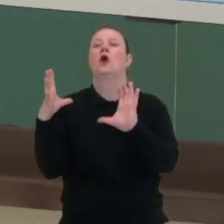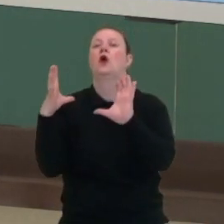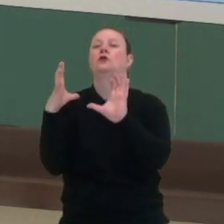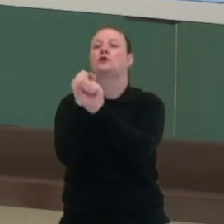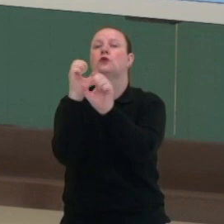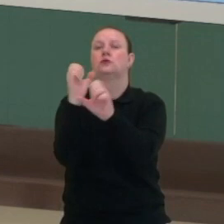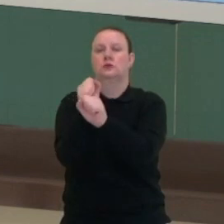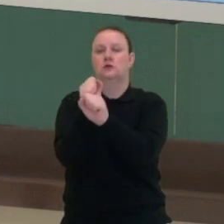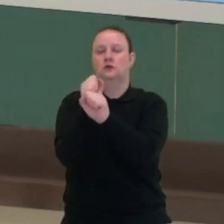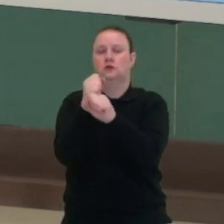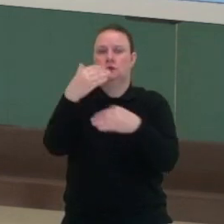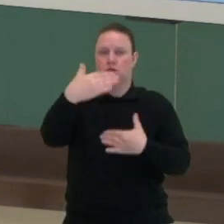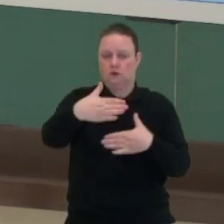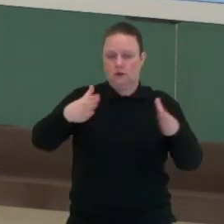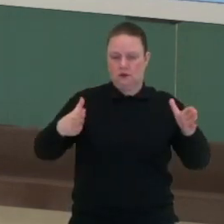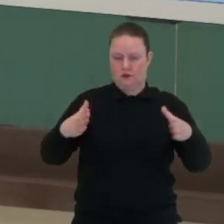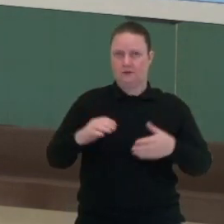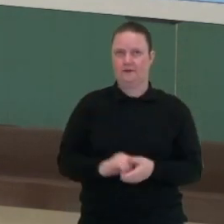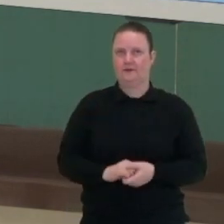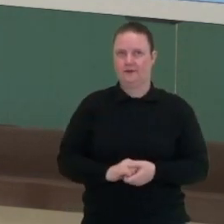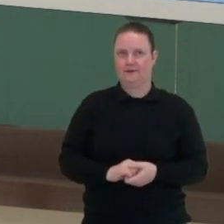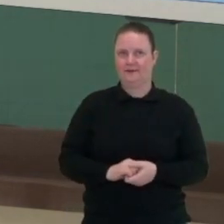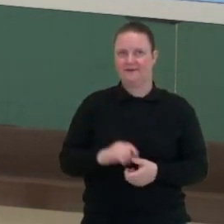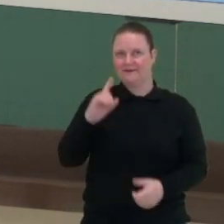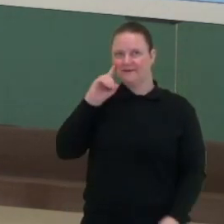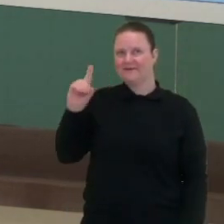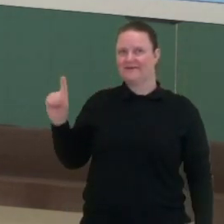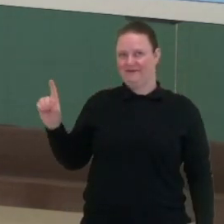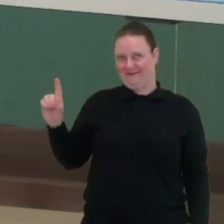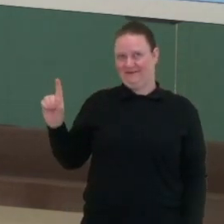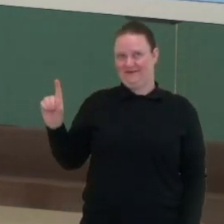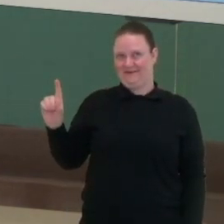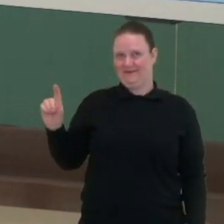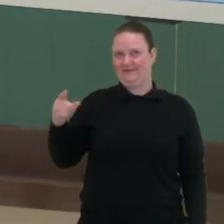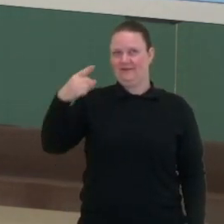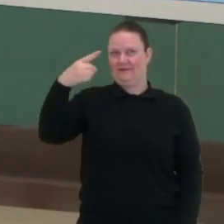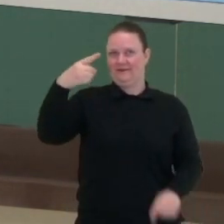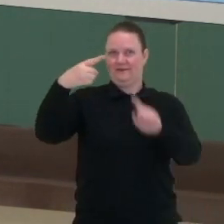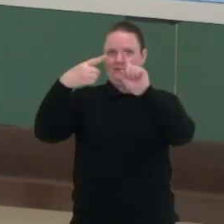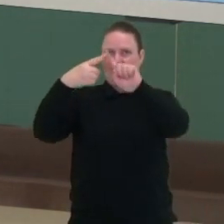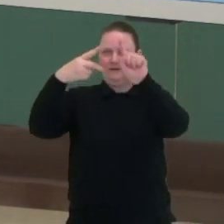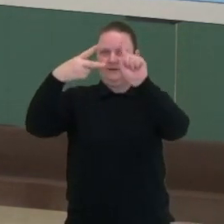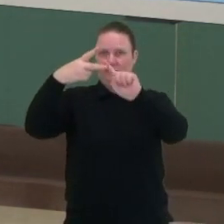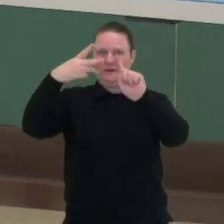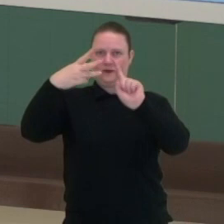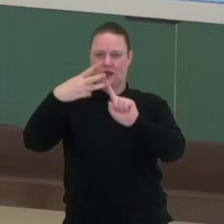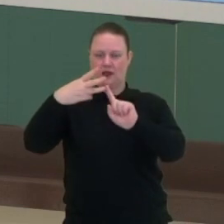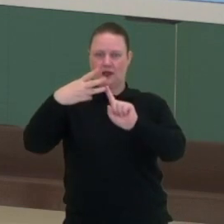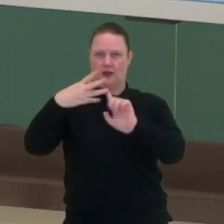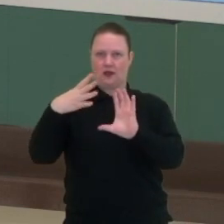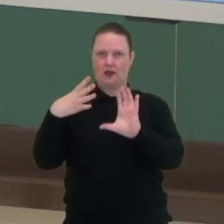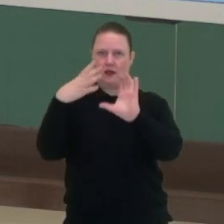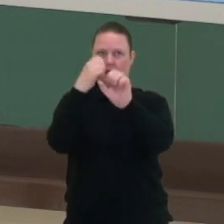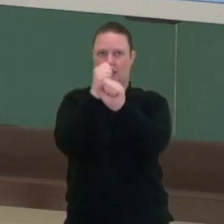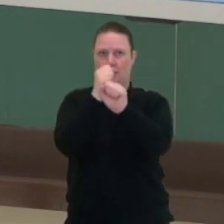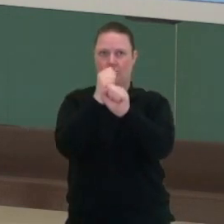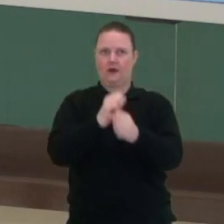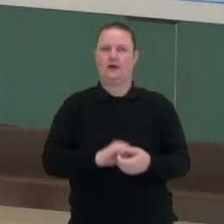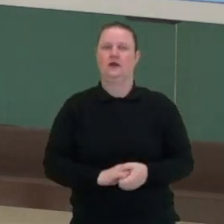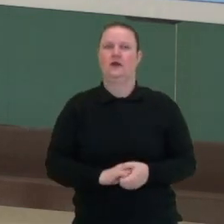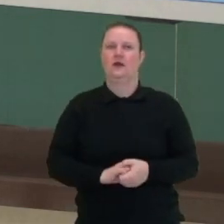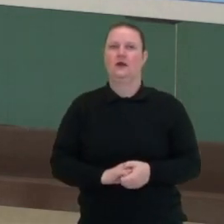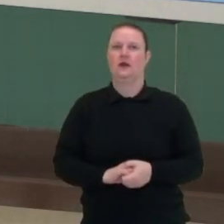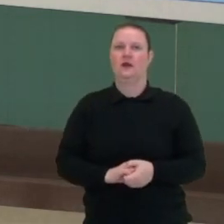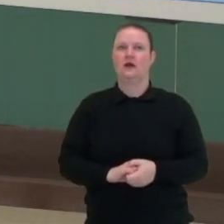total dessa caixa, tá? Nós vamos somar esses três valores. Agora que a gente somou esses três valores,